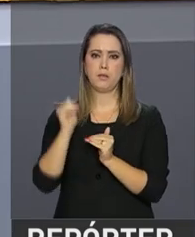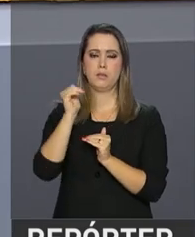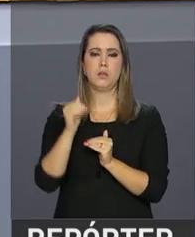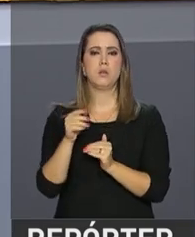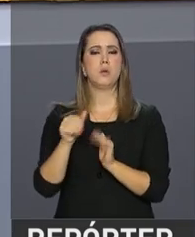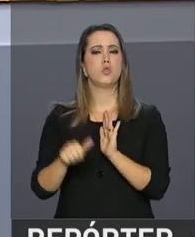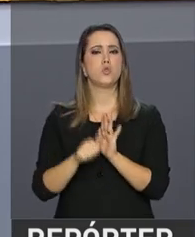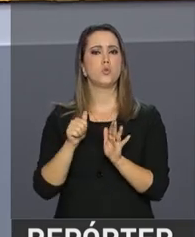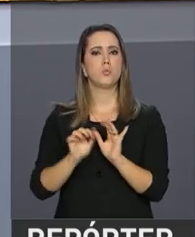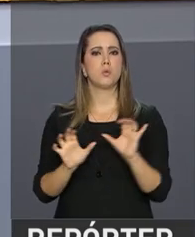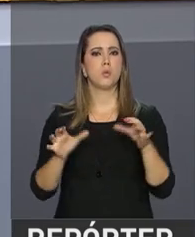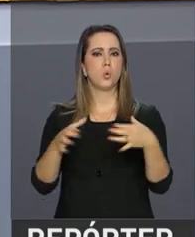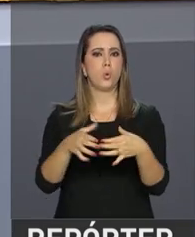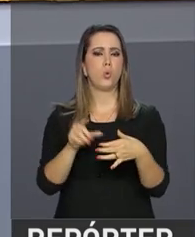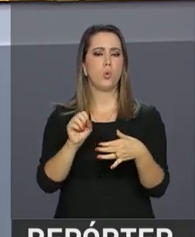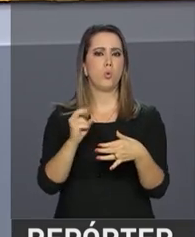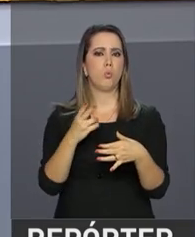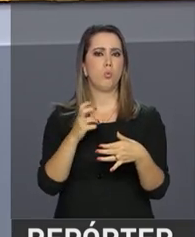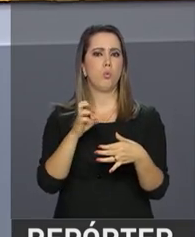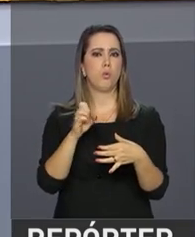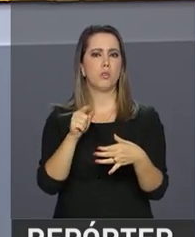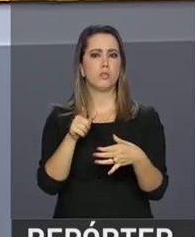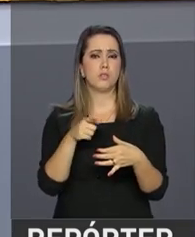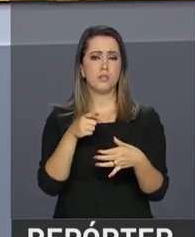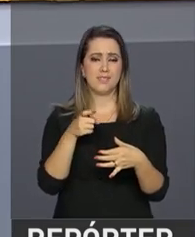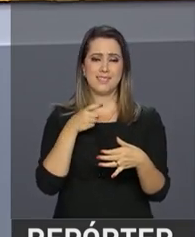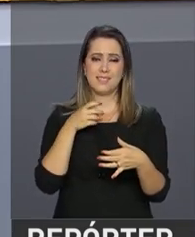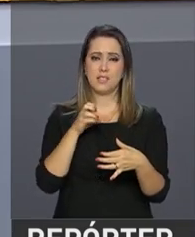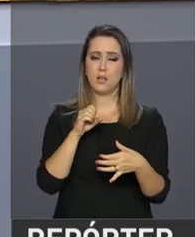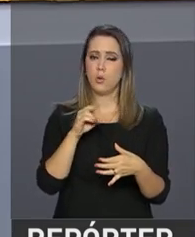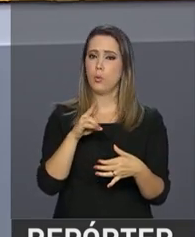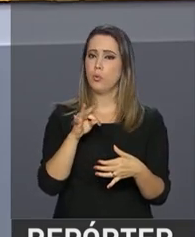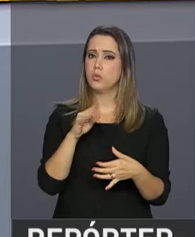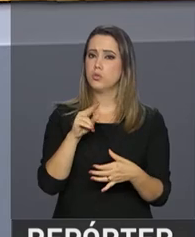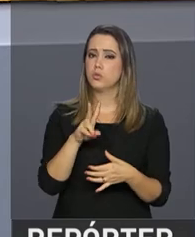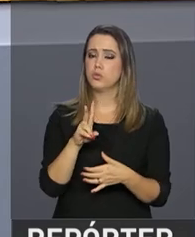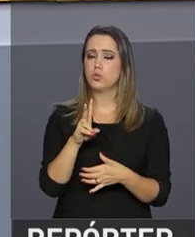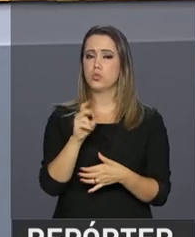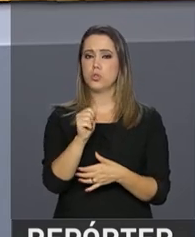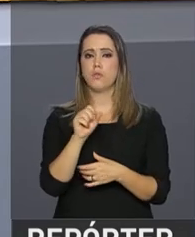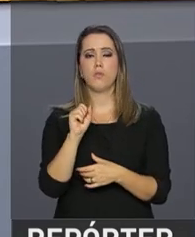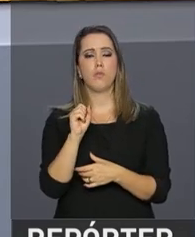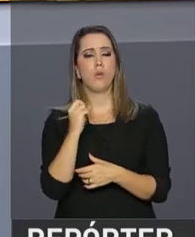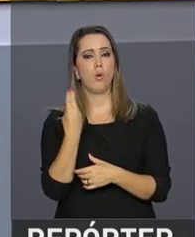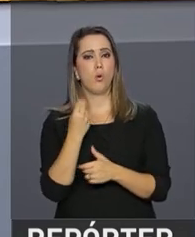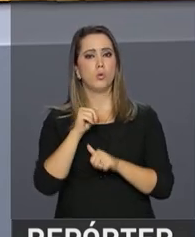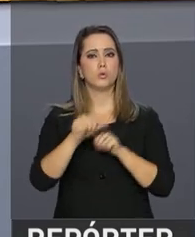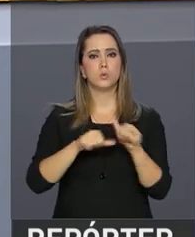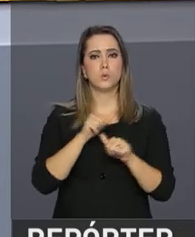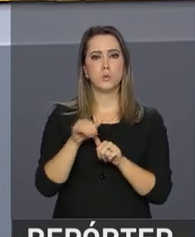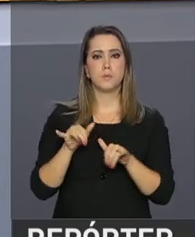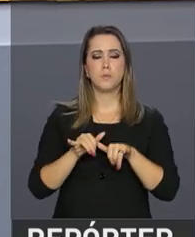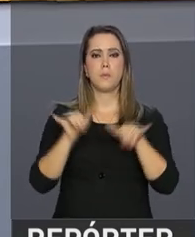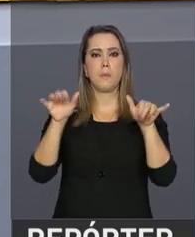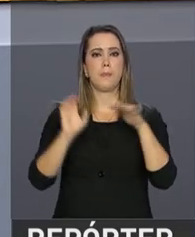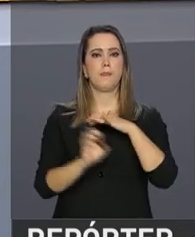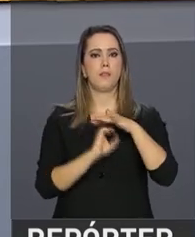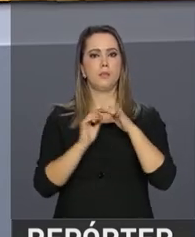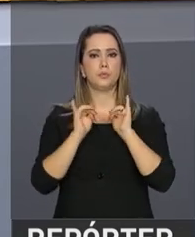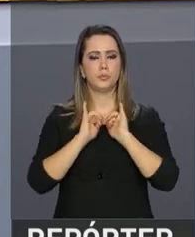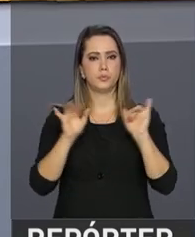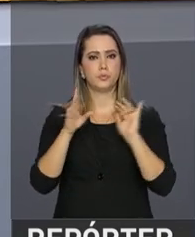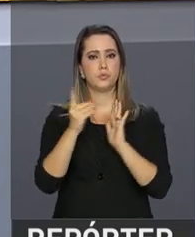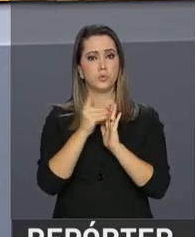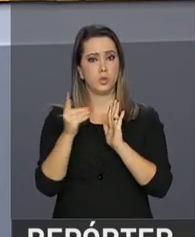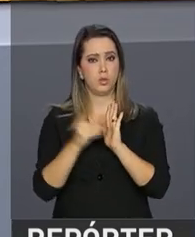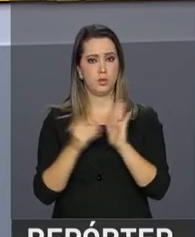classe ou executiva, se preferir outros meios de transporte ou quiser trocar de companhia aérea. O decreto está publicado no Diário Oficial